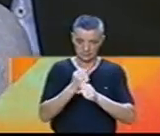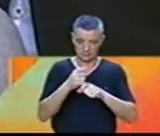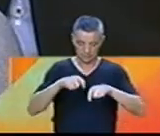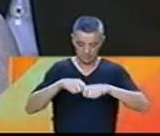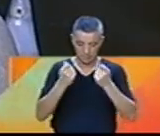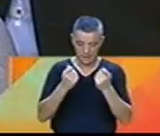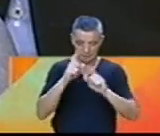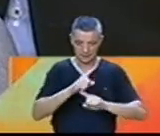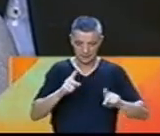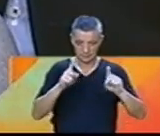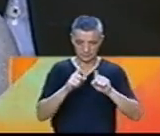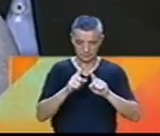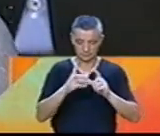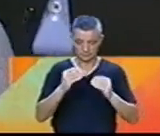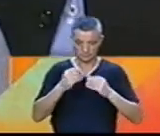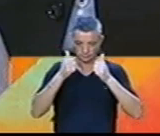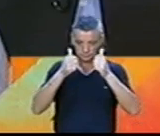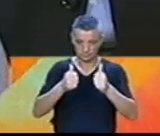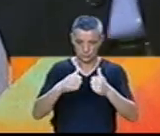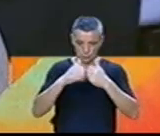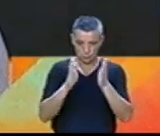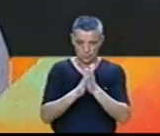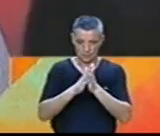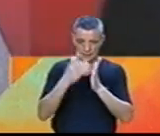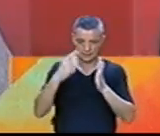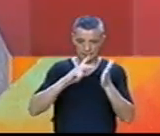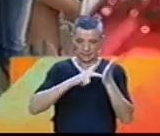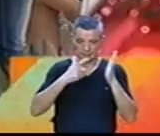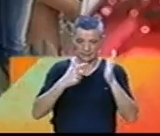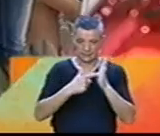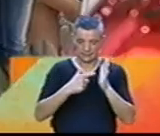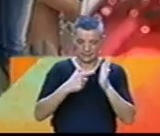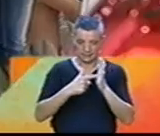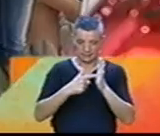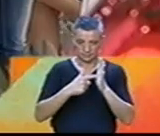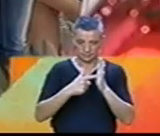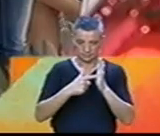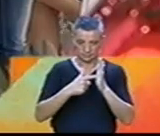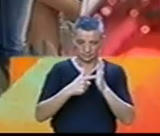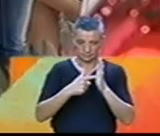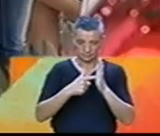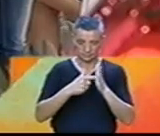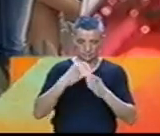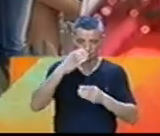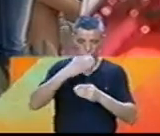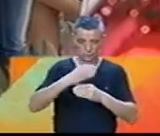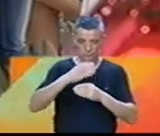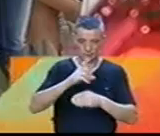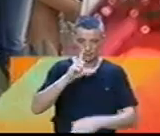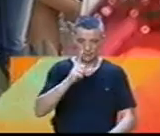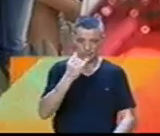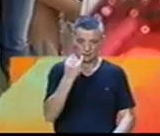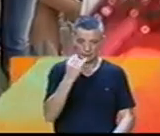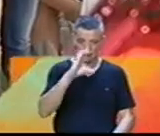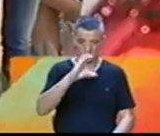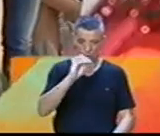parte. Muito bem, tu tens uma técnica. Pois é. Vivendo e aprendendo. Vai um copinho de licor? Vai, Jorge Gabriel. Só me diz-me